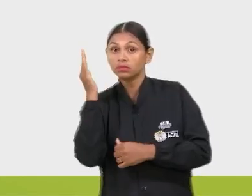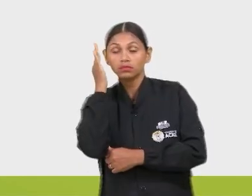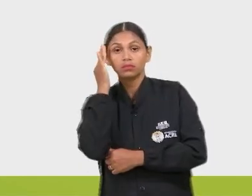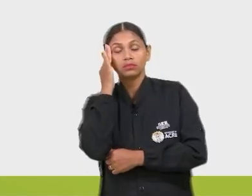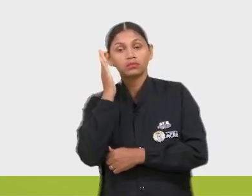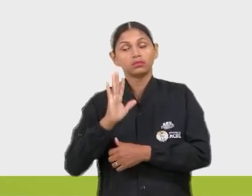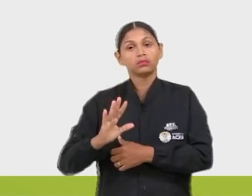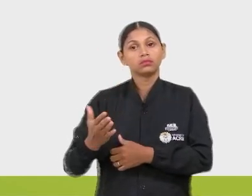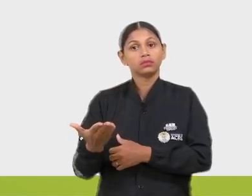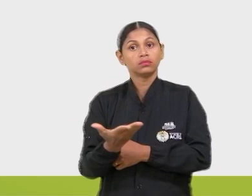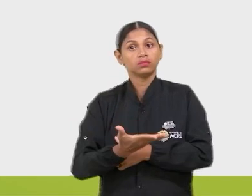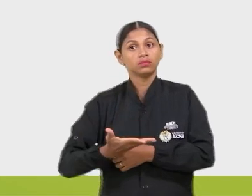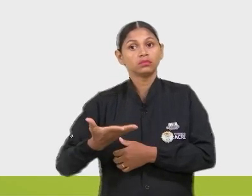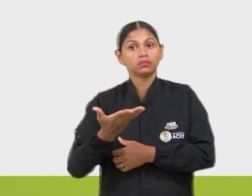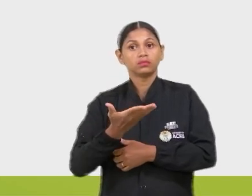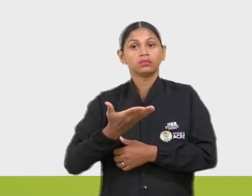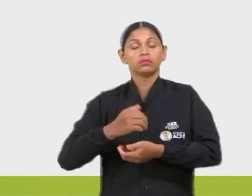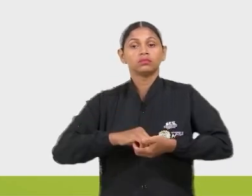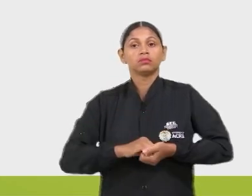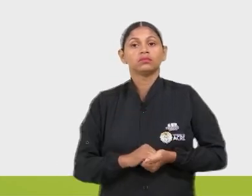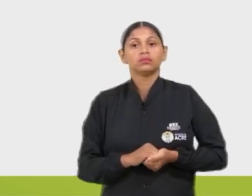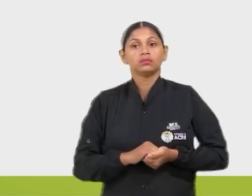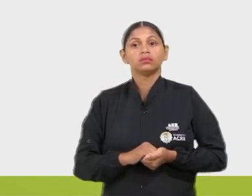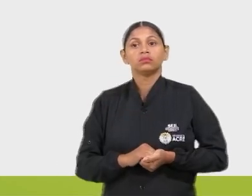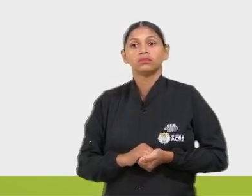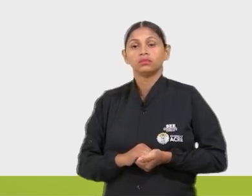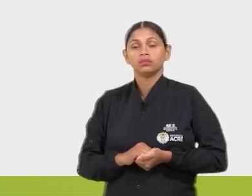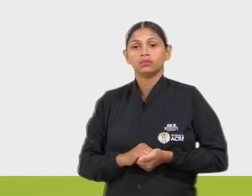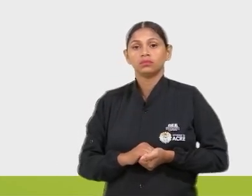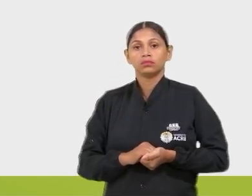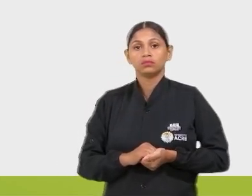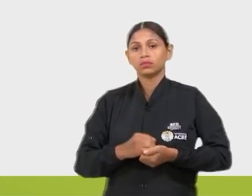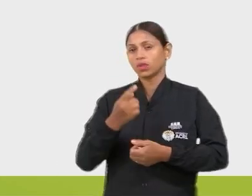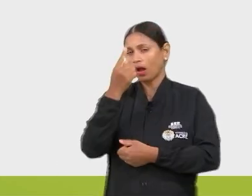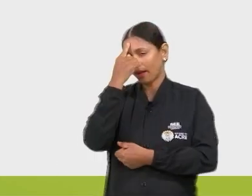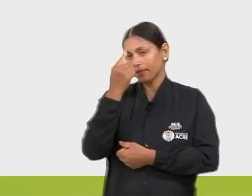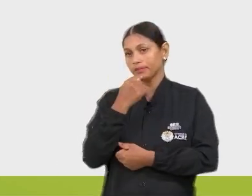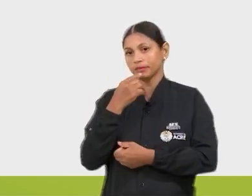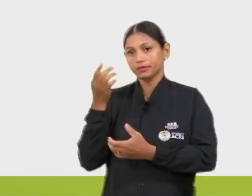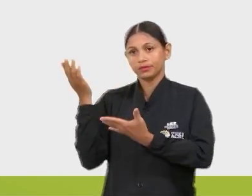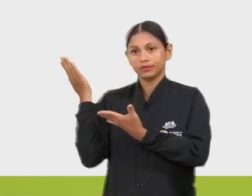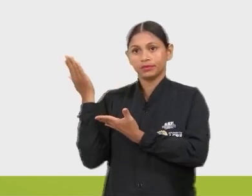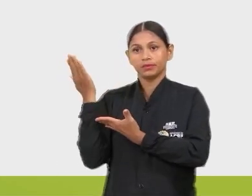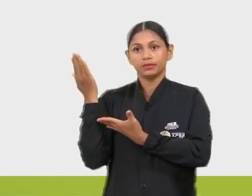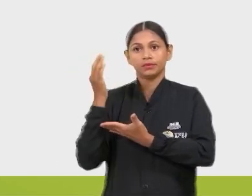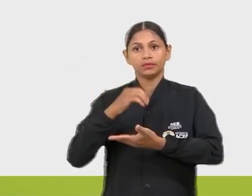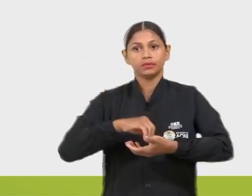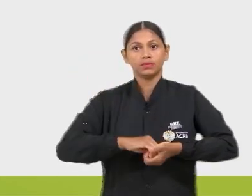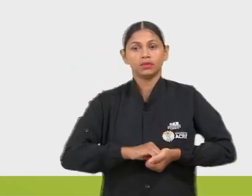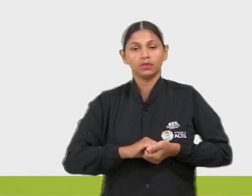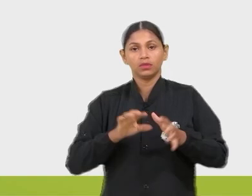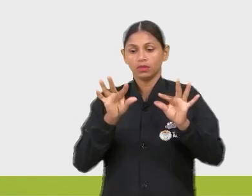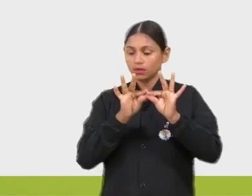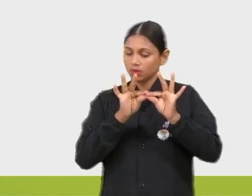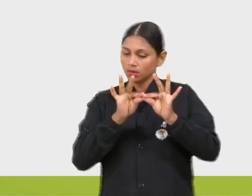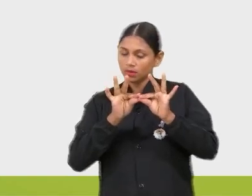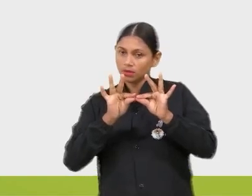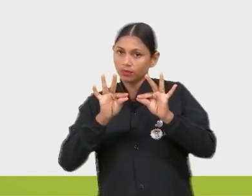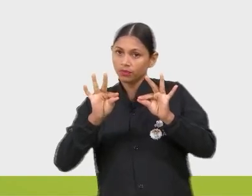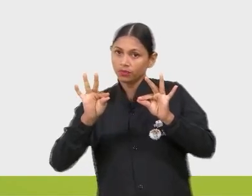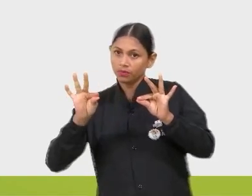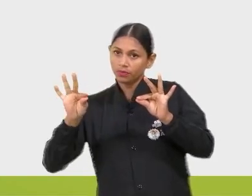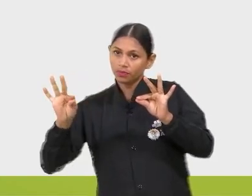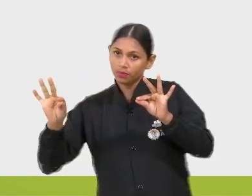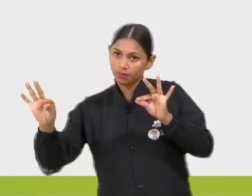área, eu vou ter o quê? Vamos olhar para a figura. Olha aqui, ó. Do centro da circunferência, do centro, né, que é o ponto O da